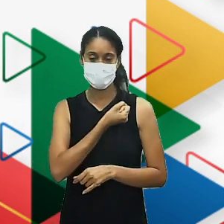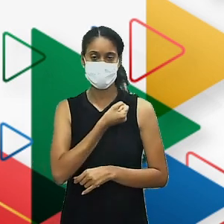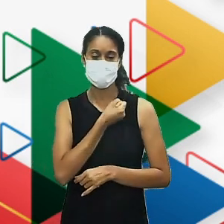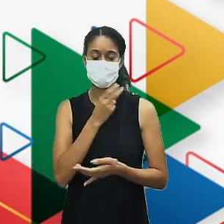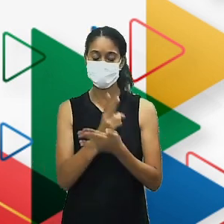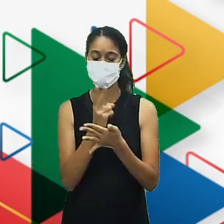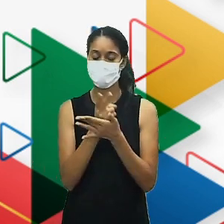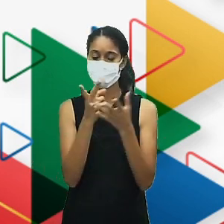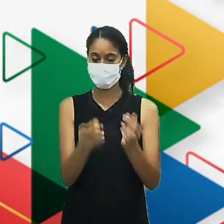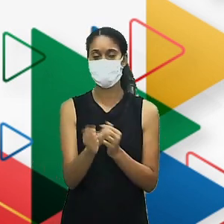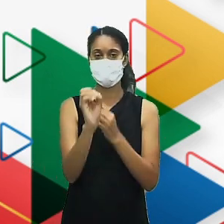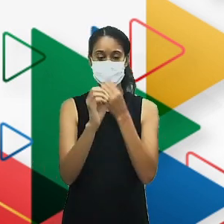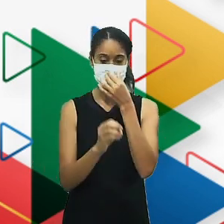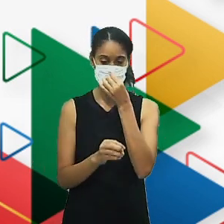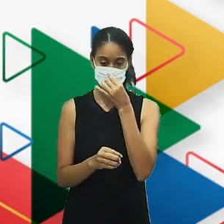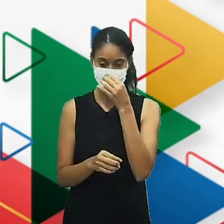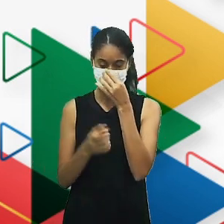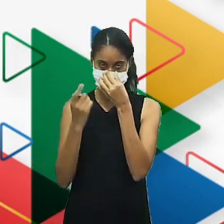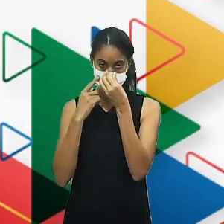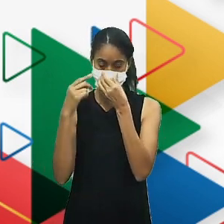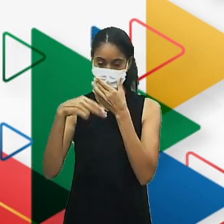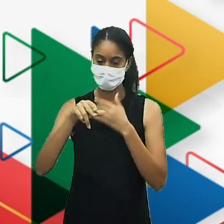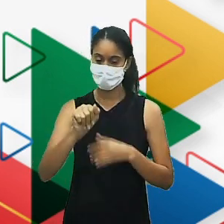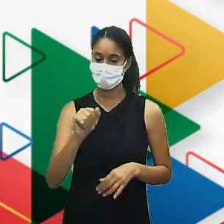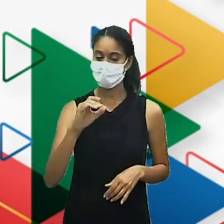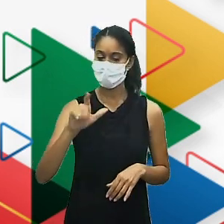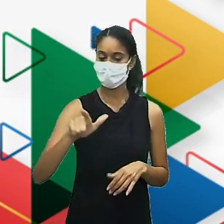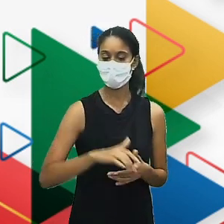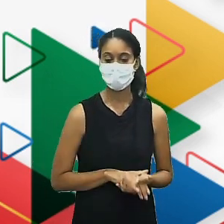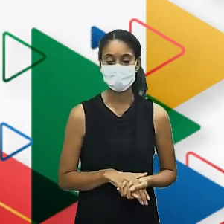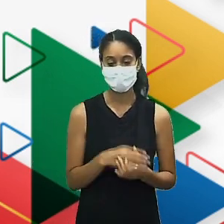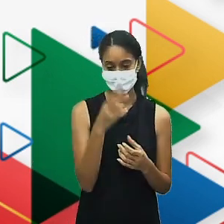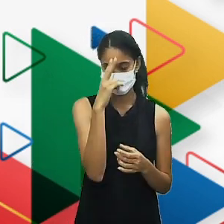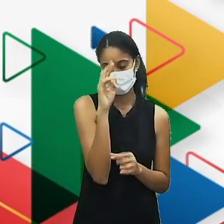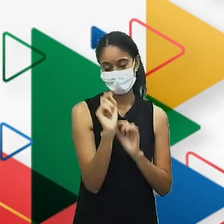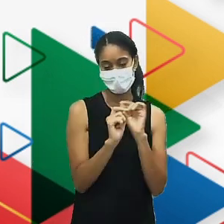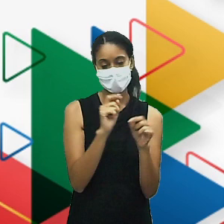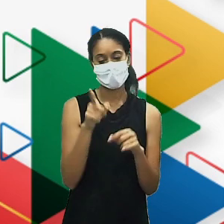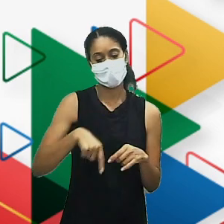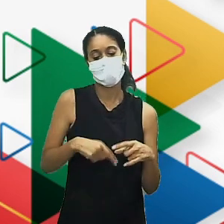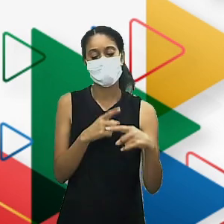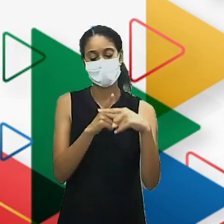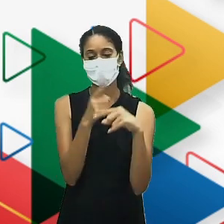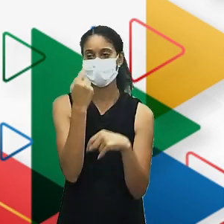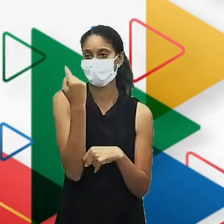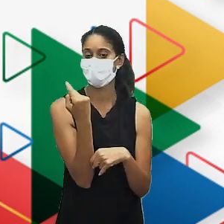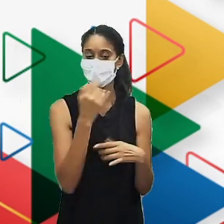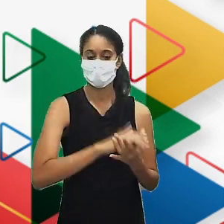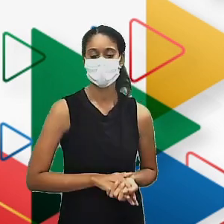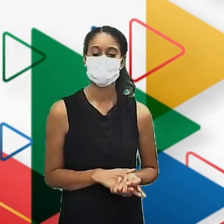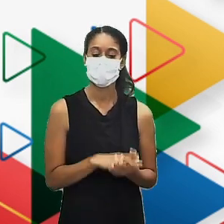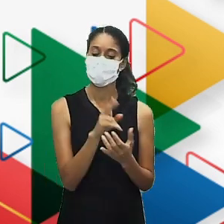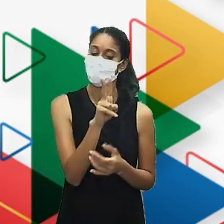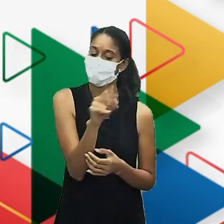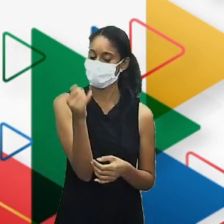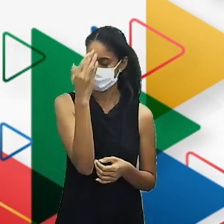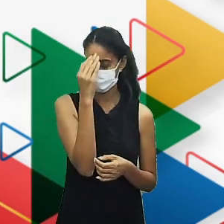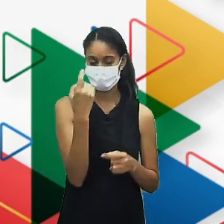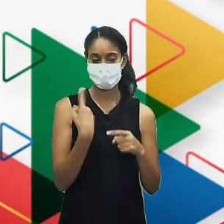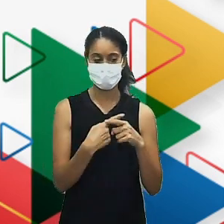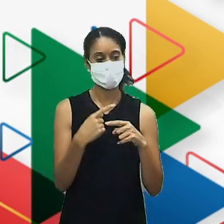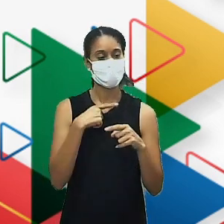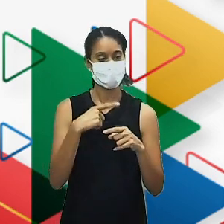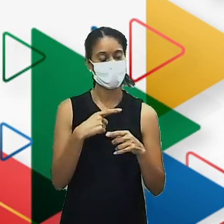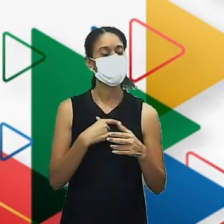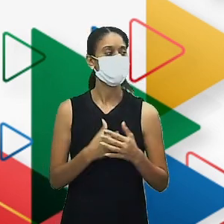começar pelo básico, tá? Eu lembro que a carga do Na, por ser a família 1A, é +1. Se você vai saber isso também, porque vai vir na sua questão,